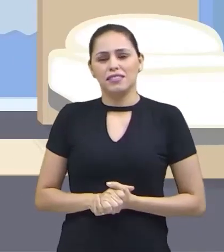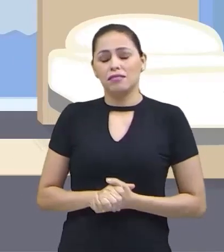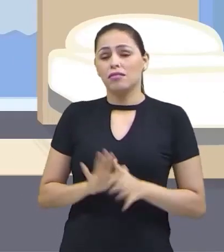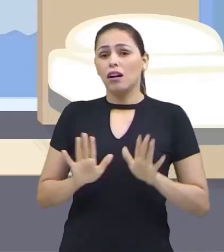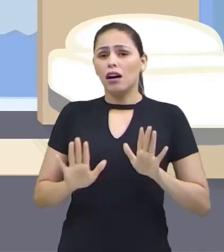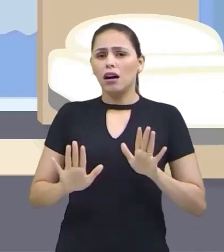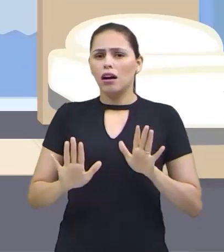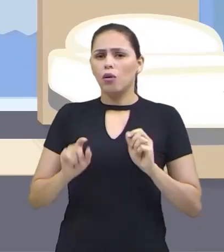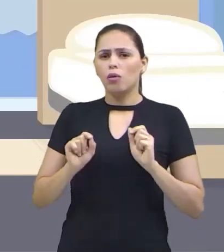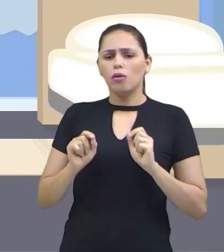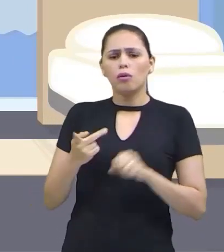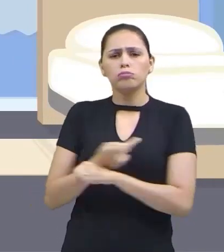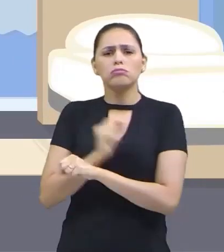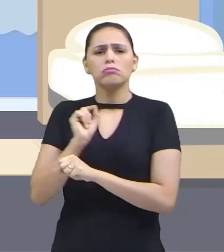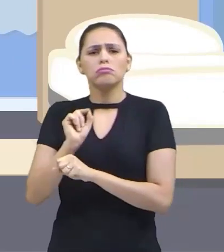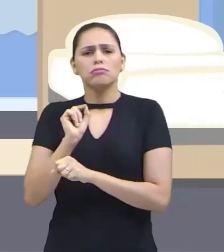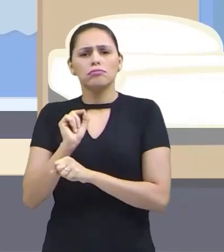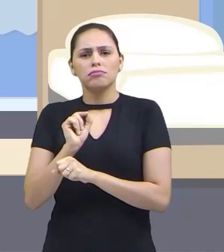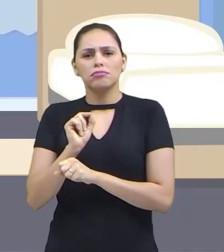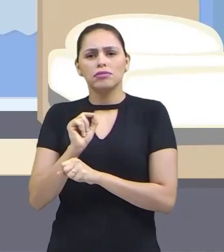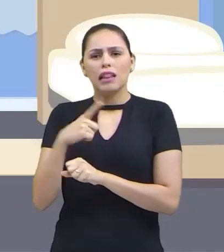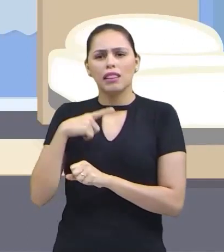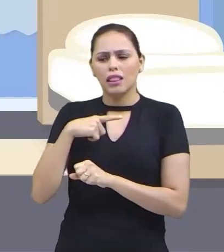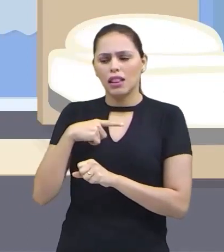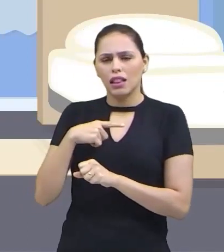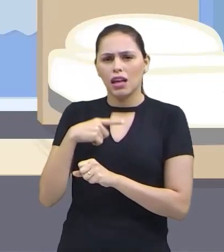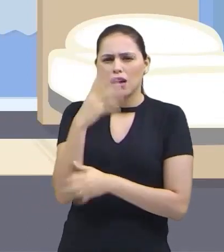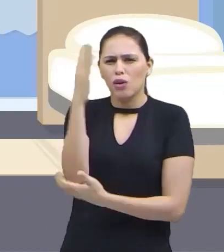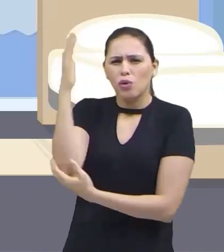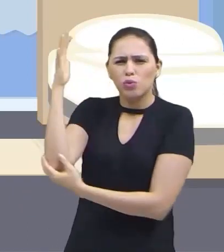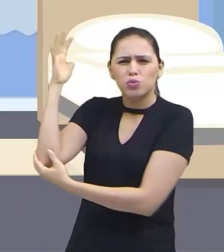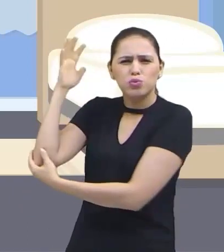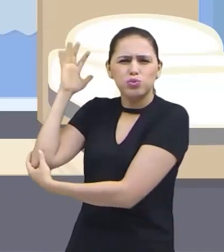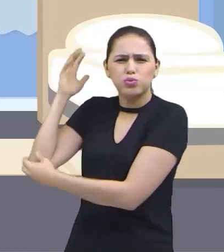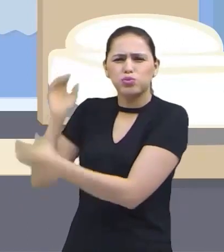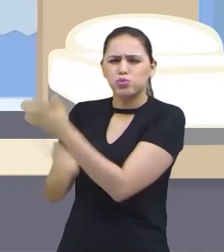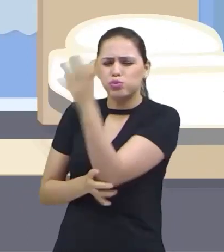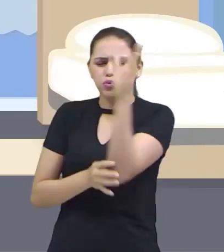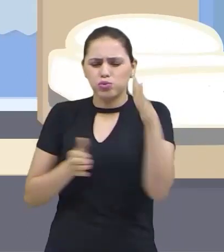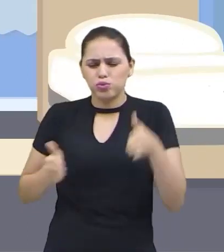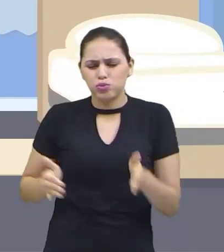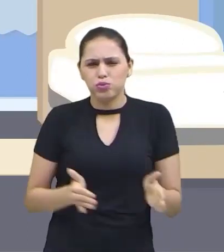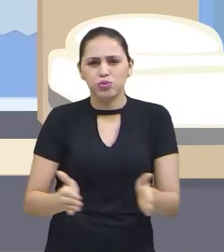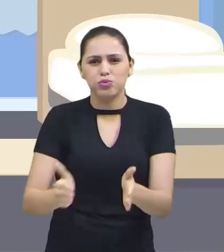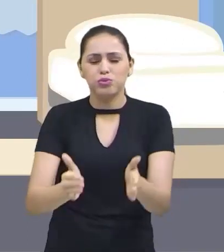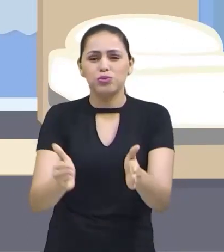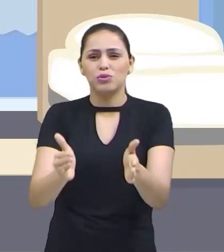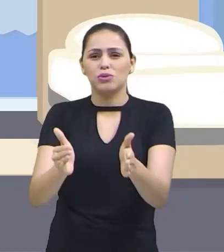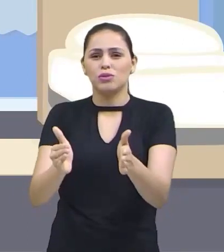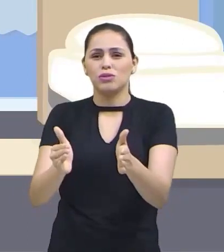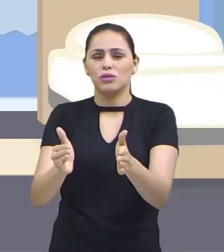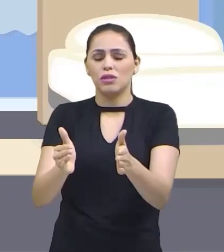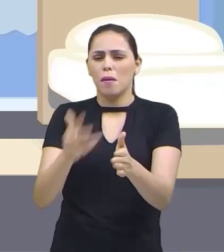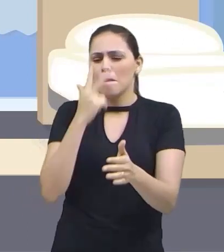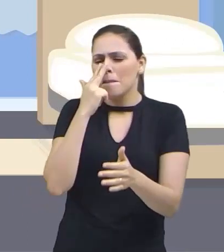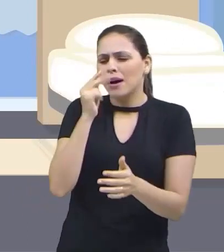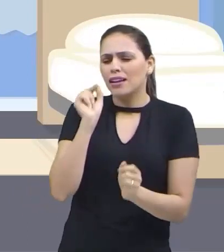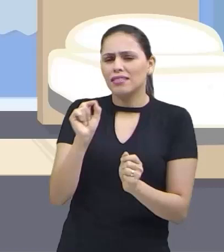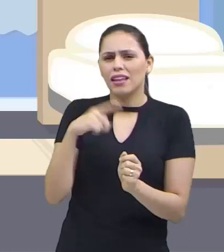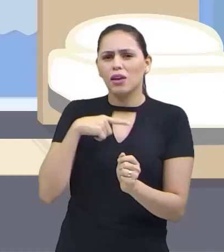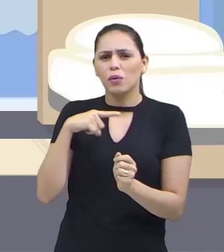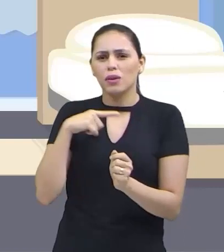o que que tá acontecendo? Olha, temos um túnel de árvores. E parece que nessa aí mora